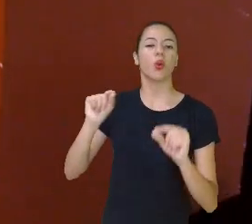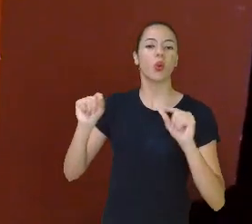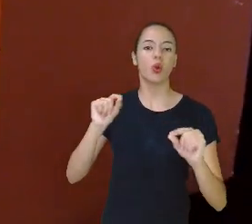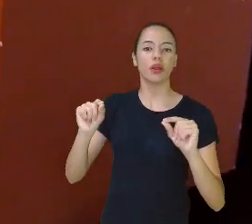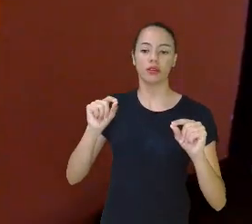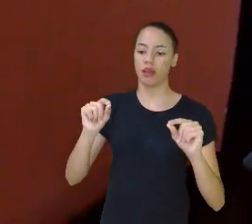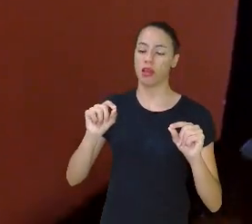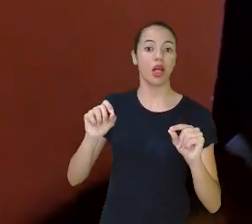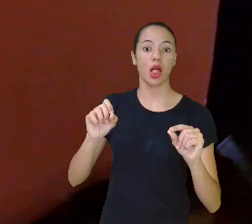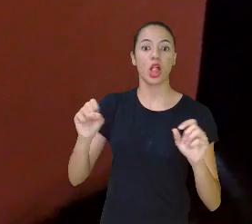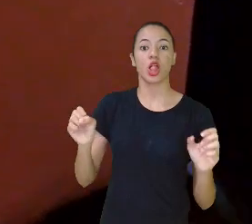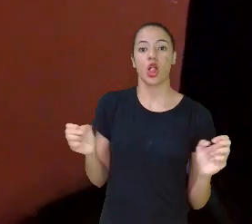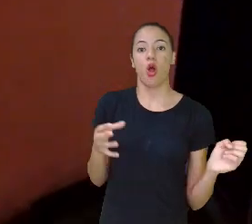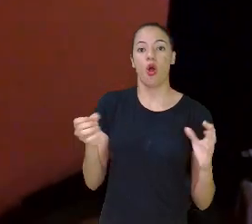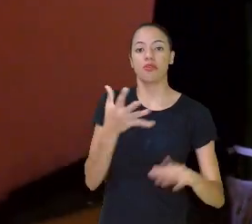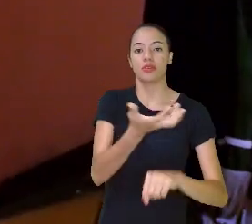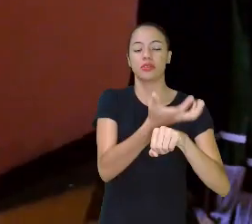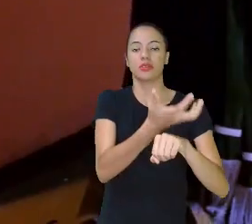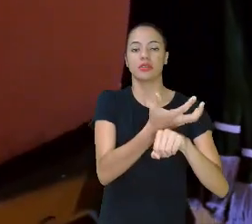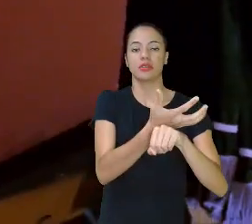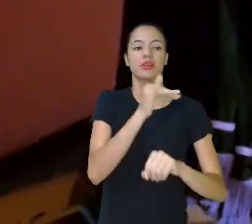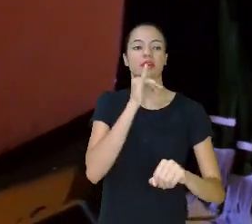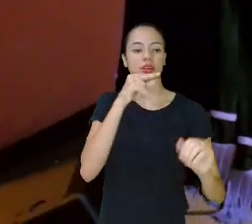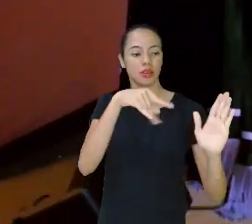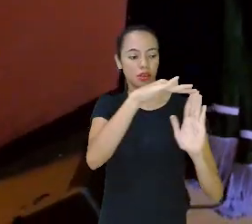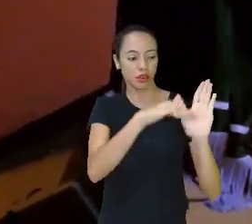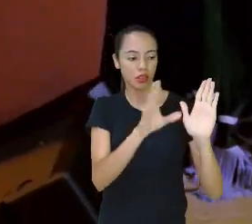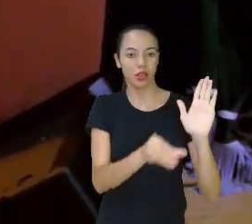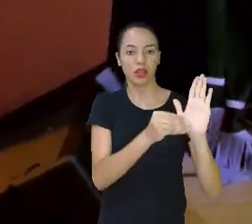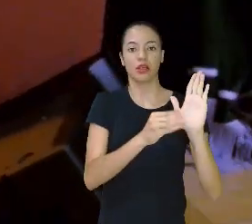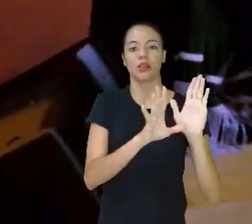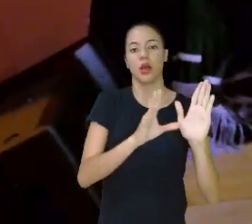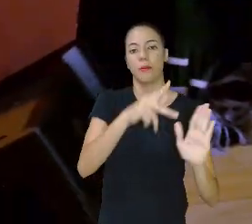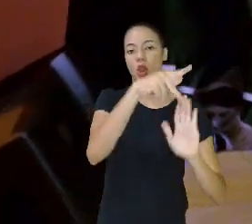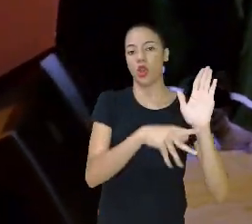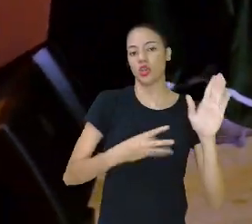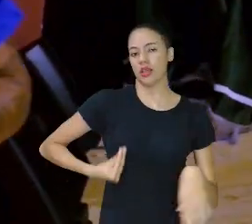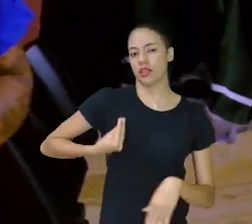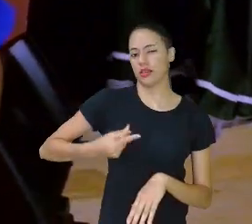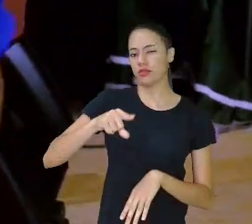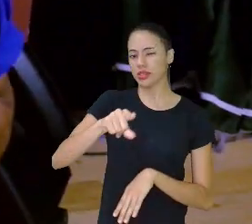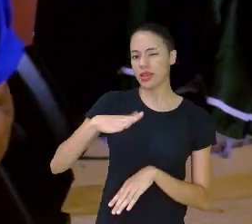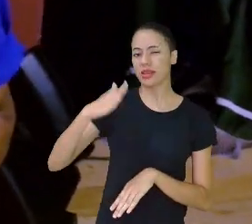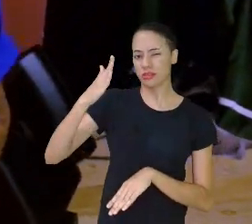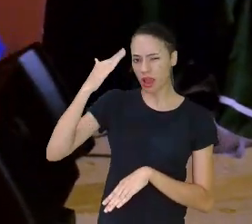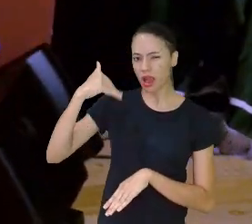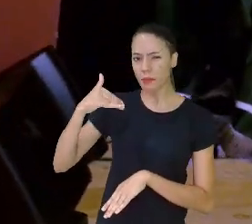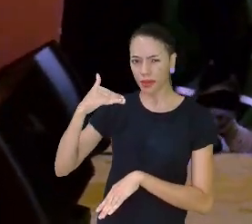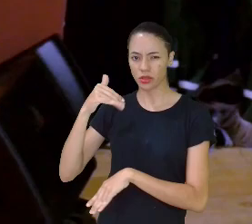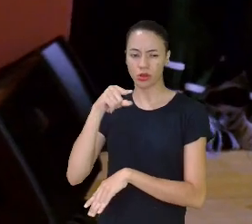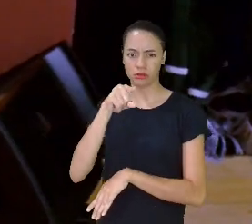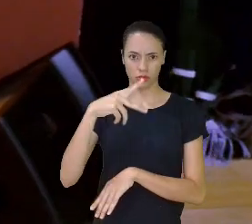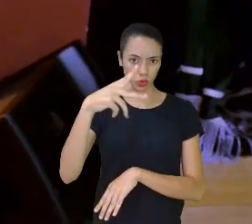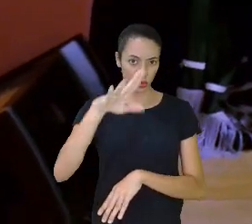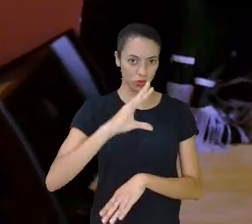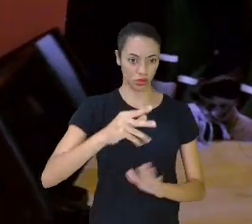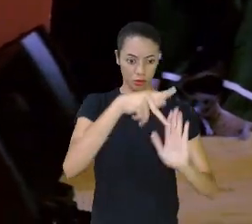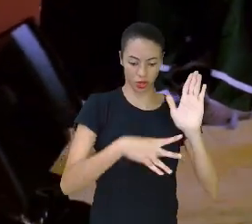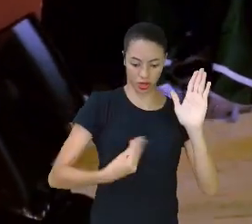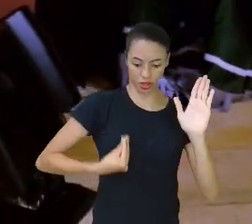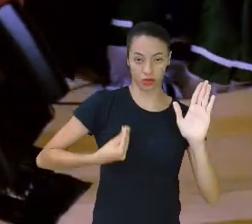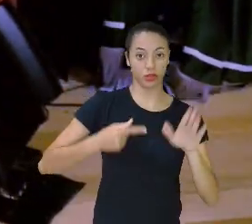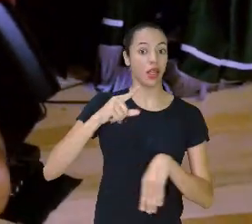novo componente chamado Projeto de Vida. E aí, gente, você já parou para pensar no seu projeto de vida? Na sua